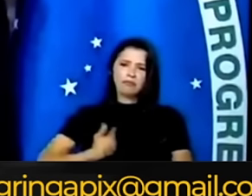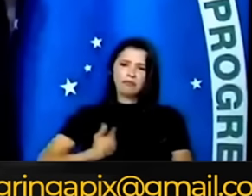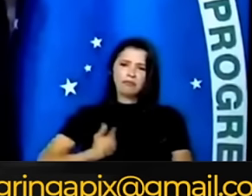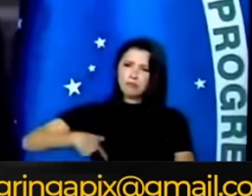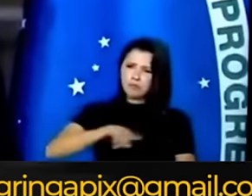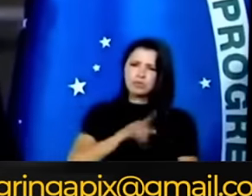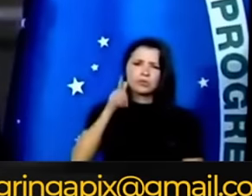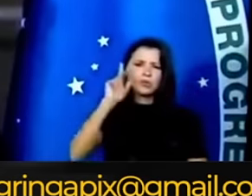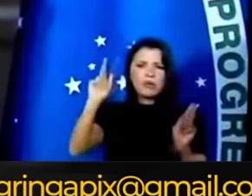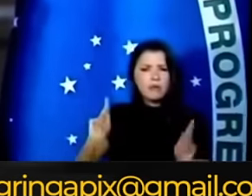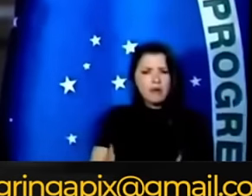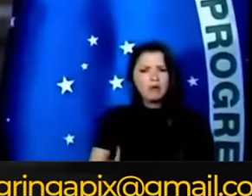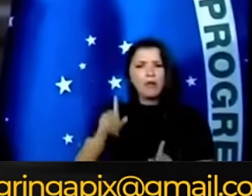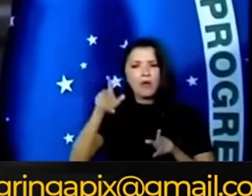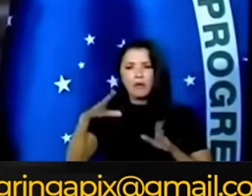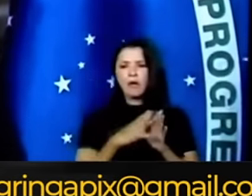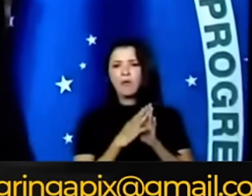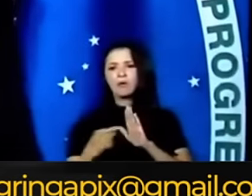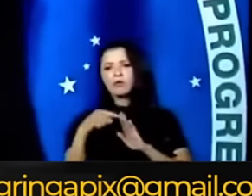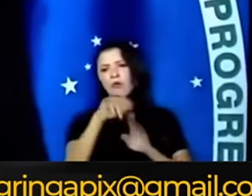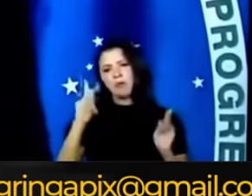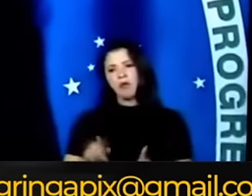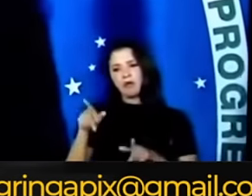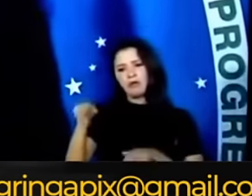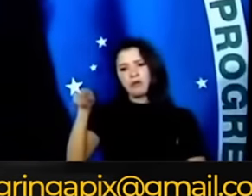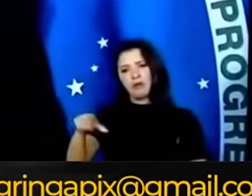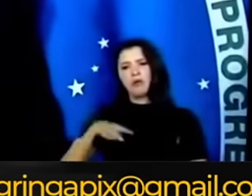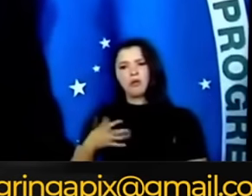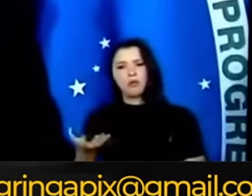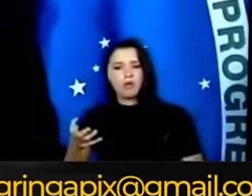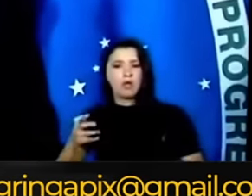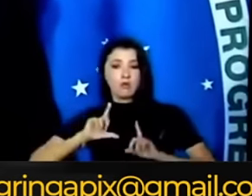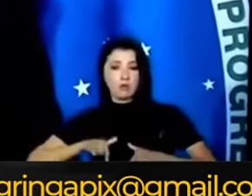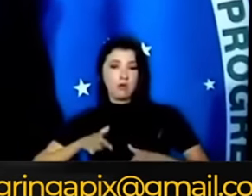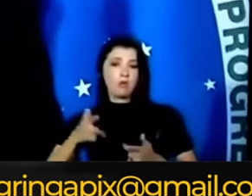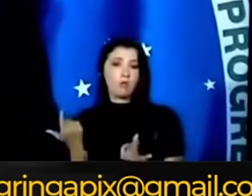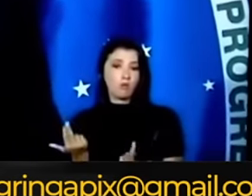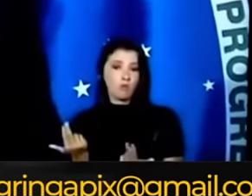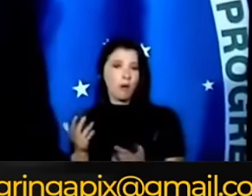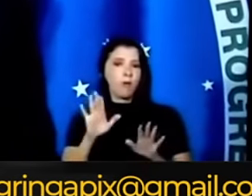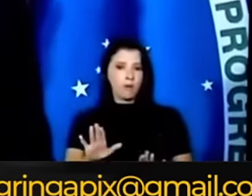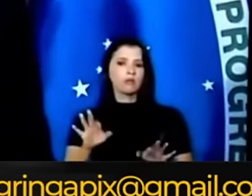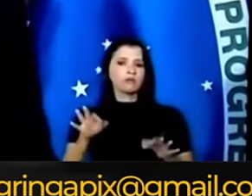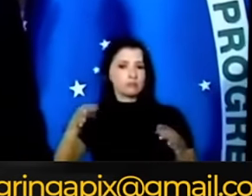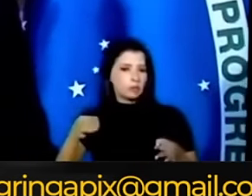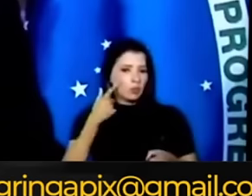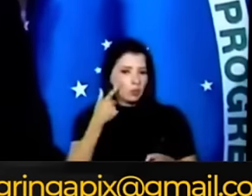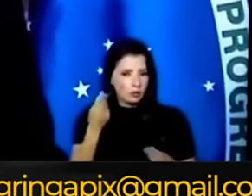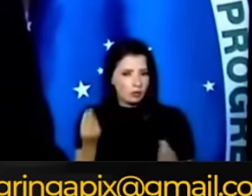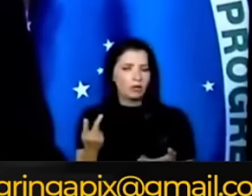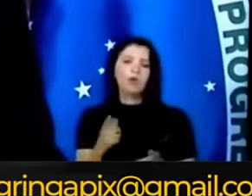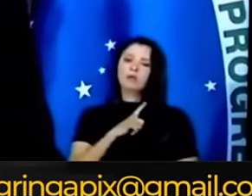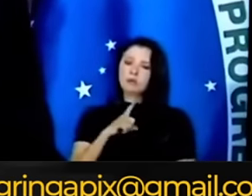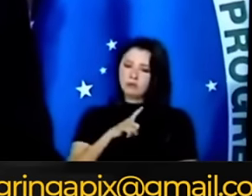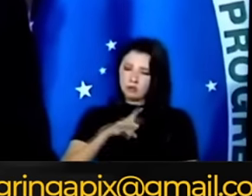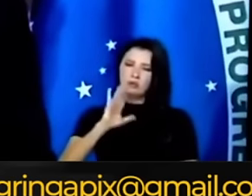outros eu gostaria que tivesse em Israel o dado concreto é que houve houve